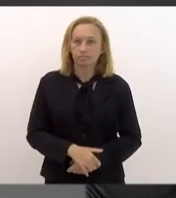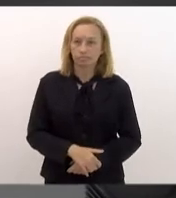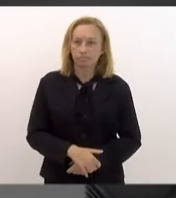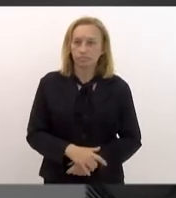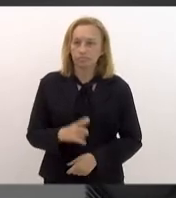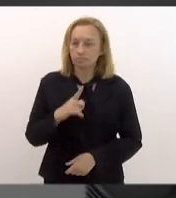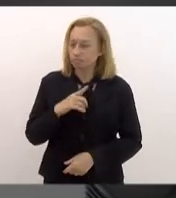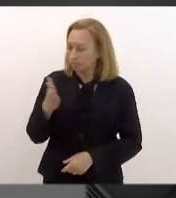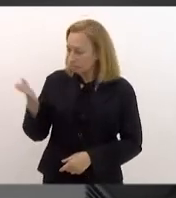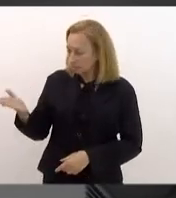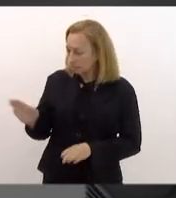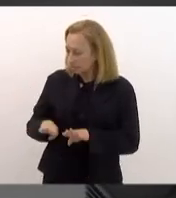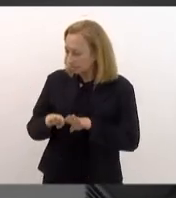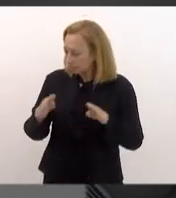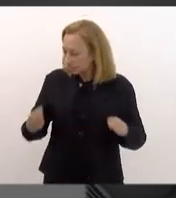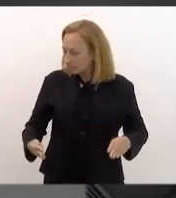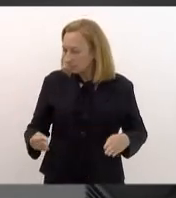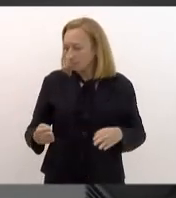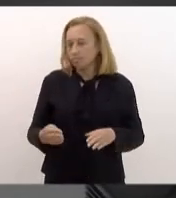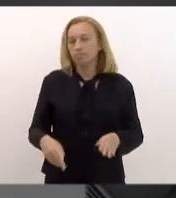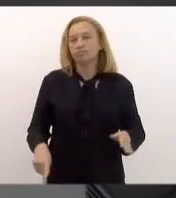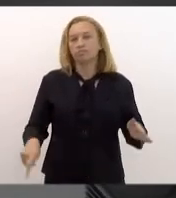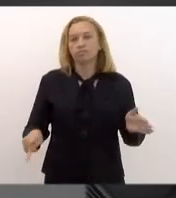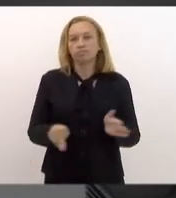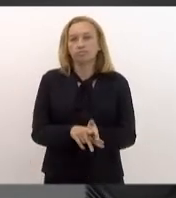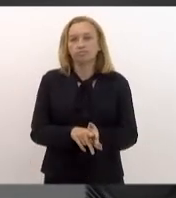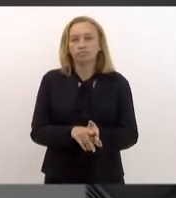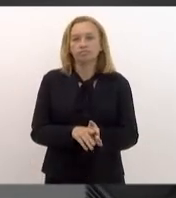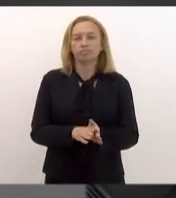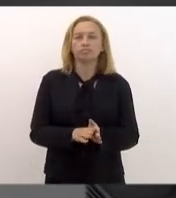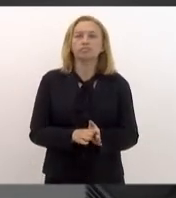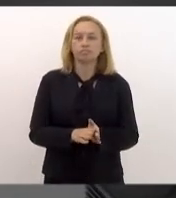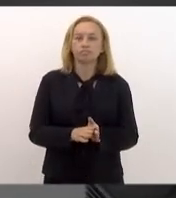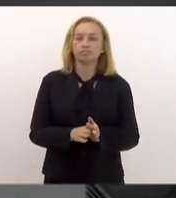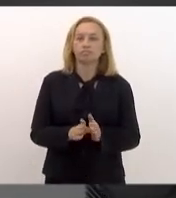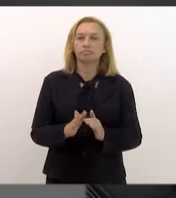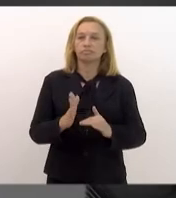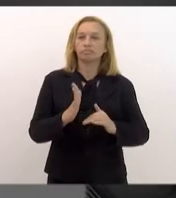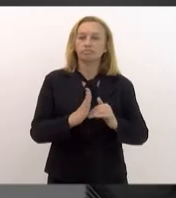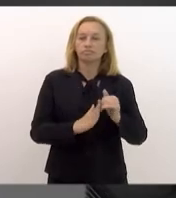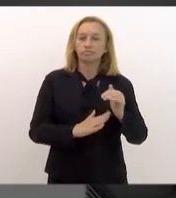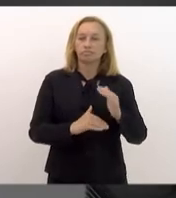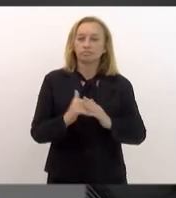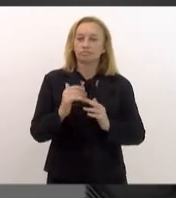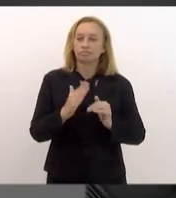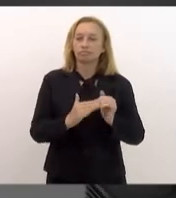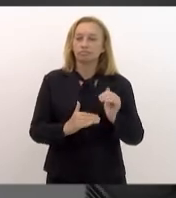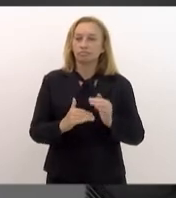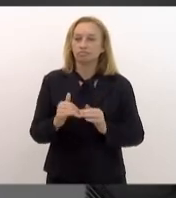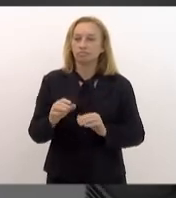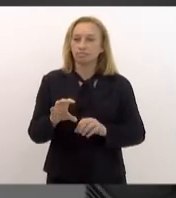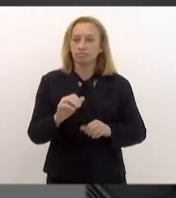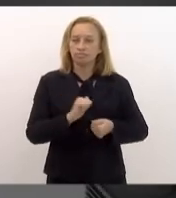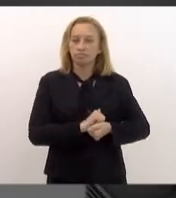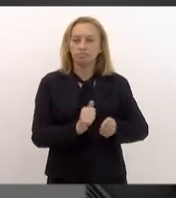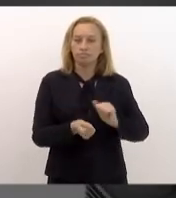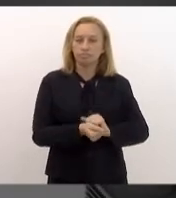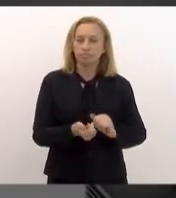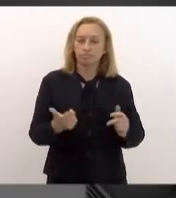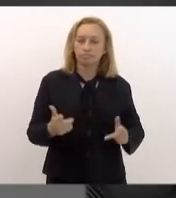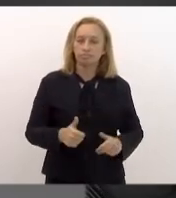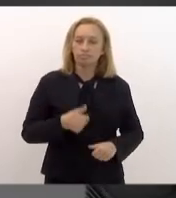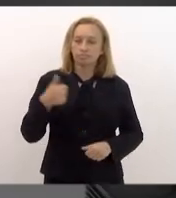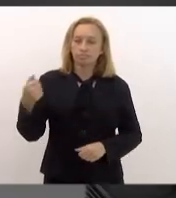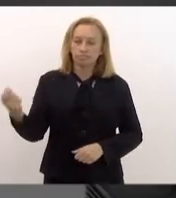temos aqui na mesa profissionais também habilitados para poder, e conhecimento vasto do assunto, muito melhor até do que eu, mas se nós